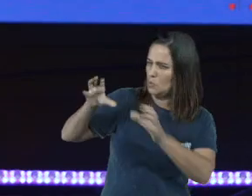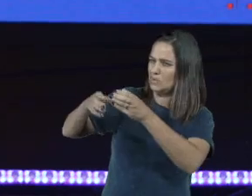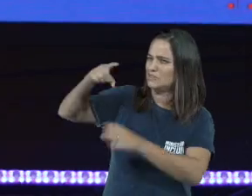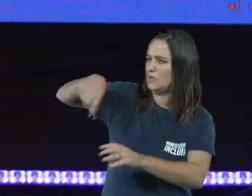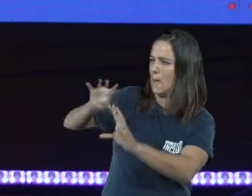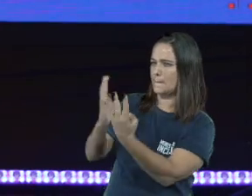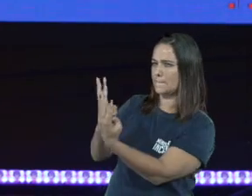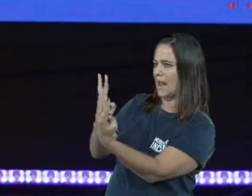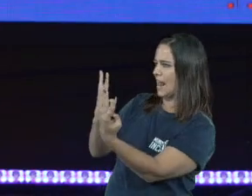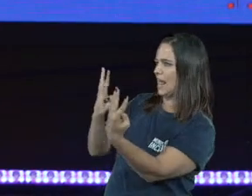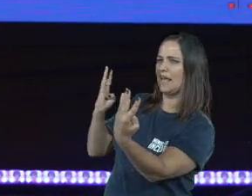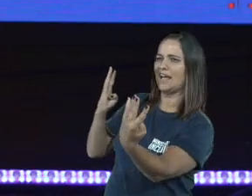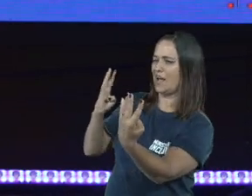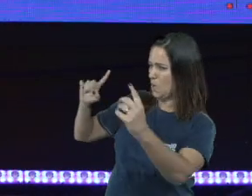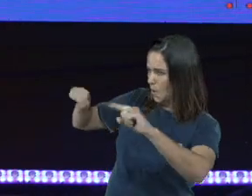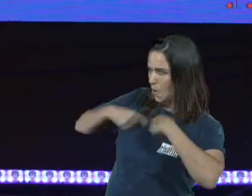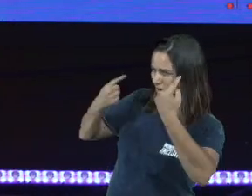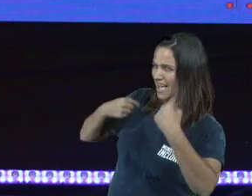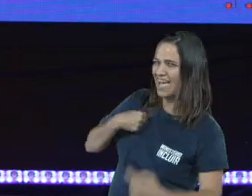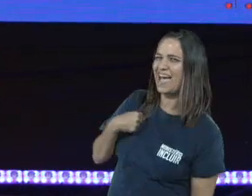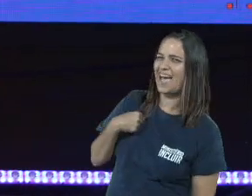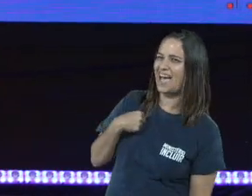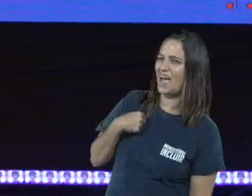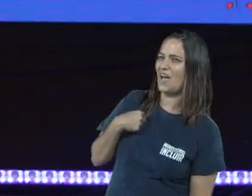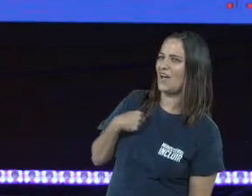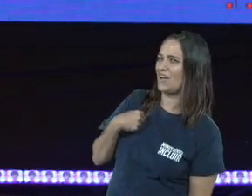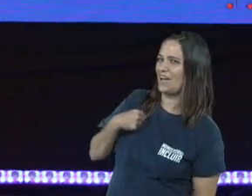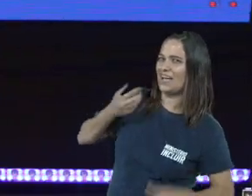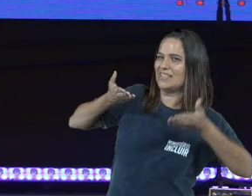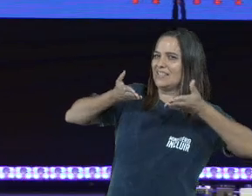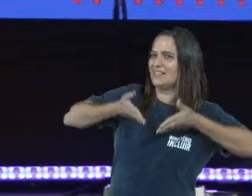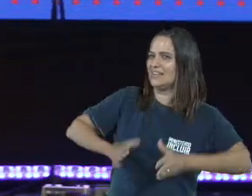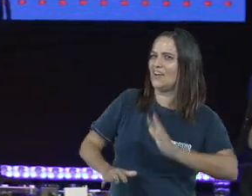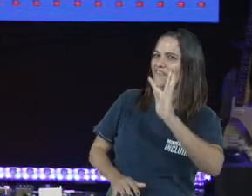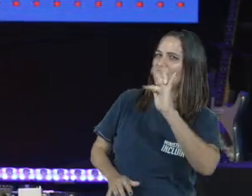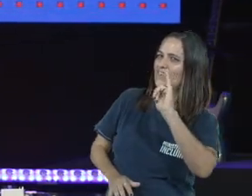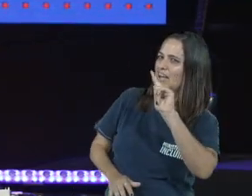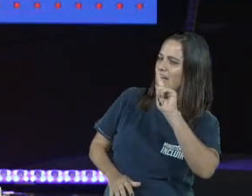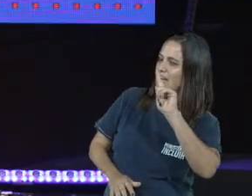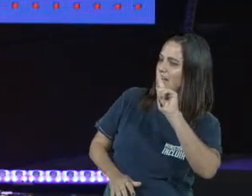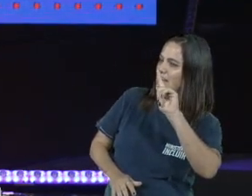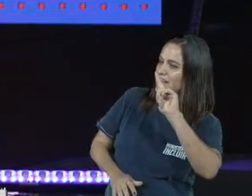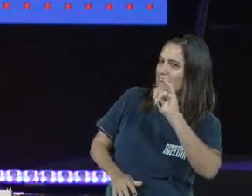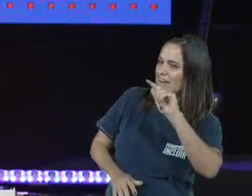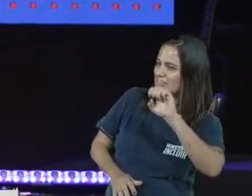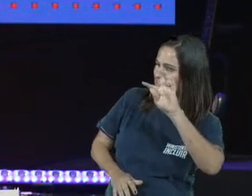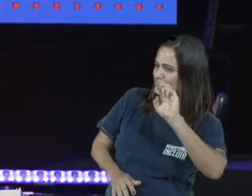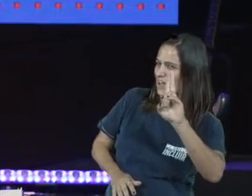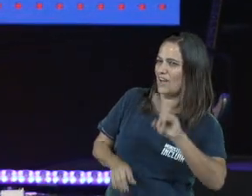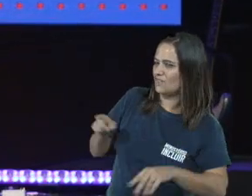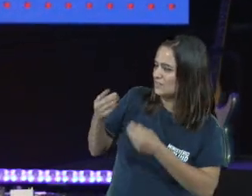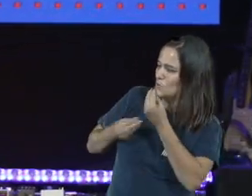não sou eu filisteu e vocês o servos de Saul Escolhi um homem para lutar comigo existe um exército filisteu azulcrinando